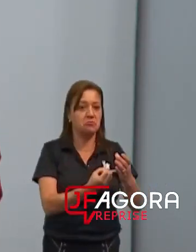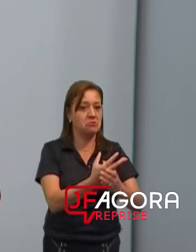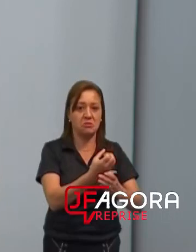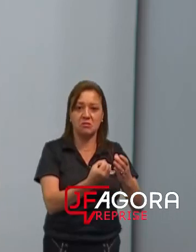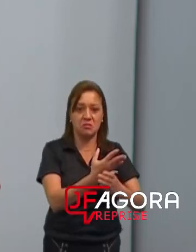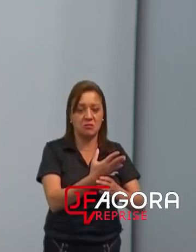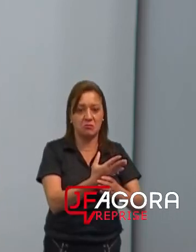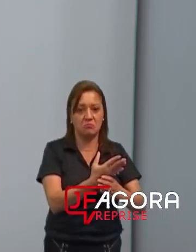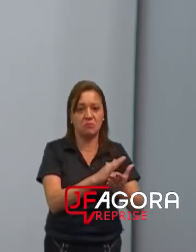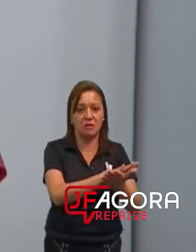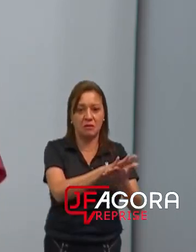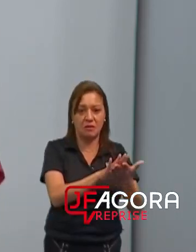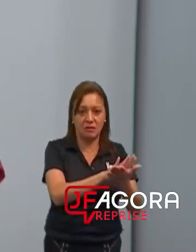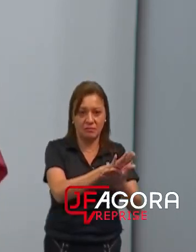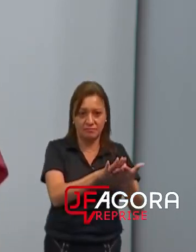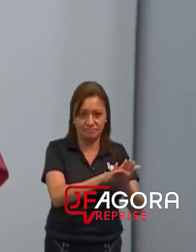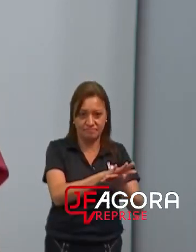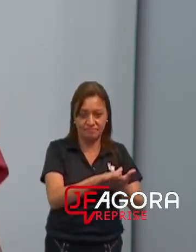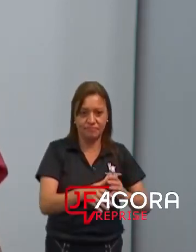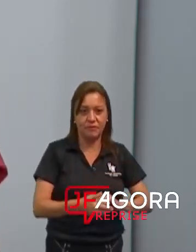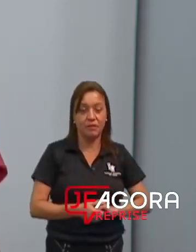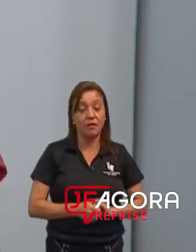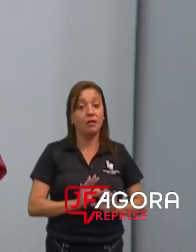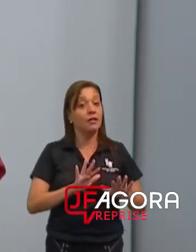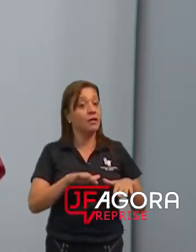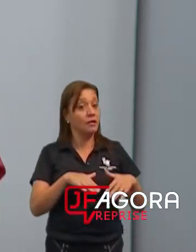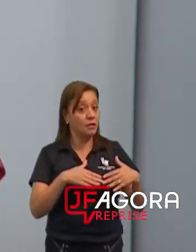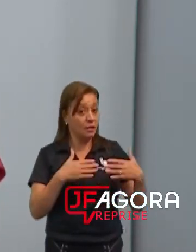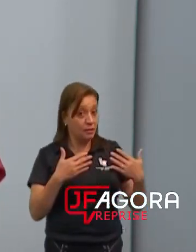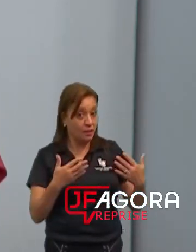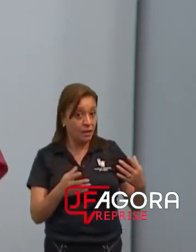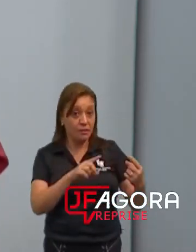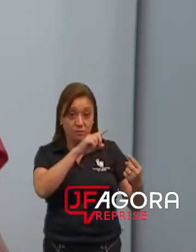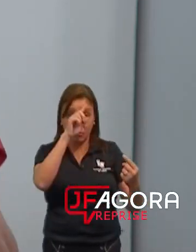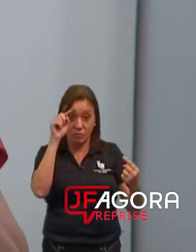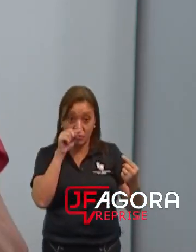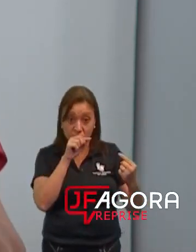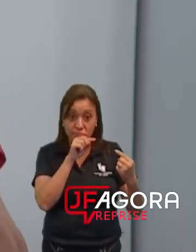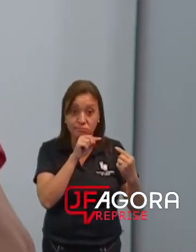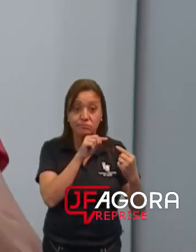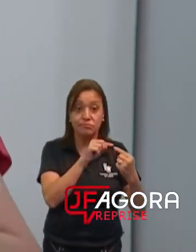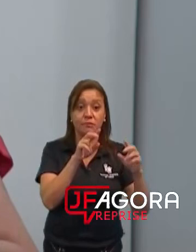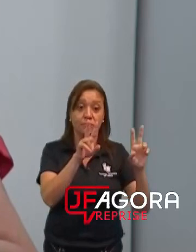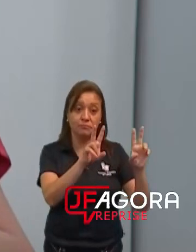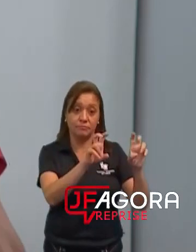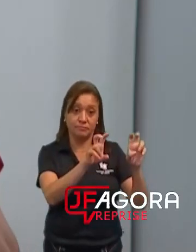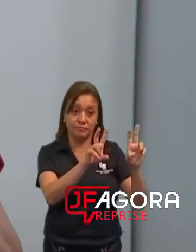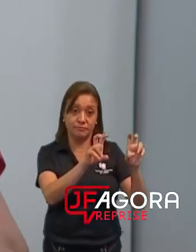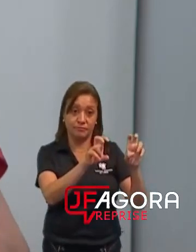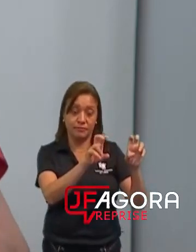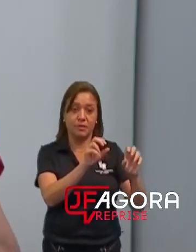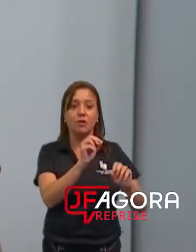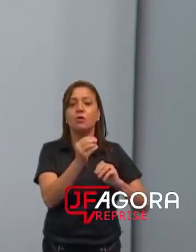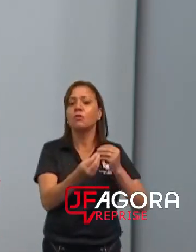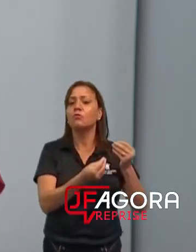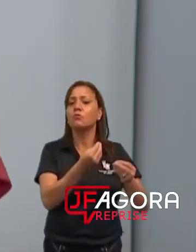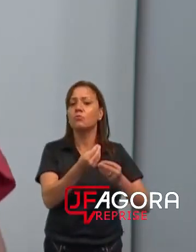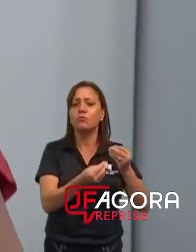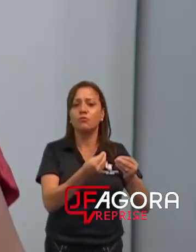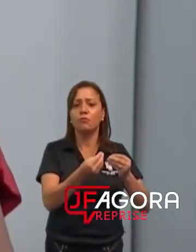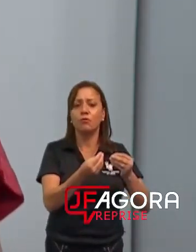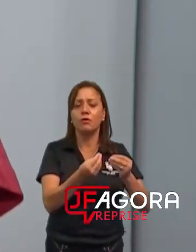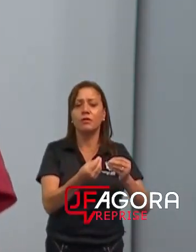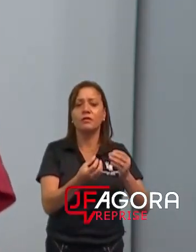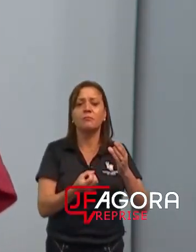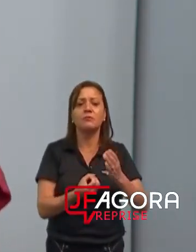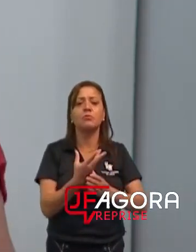pessoas ou movimento. Aliás, faço aqui uma observação do MST. Quem foi que mais fez em